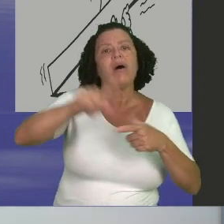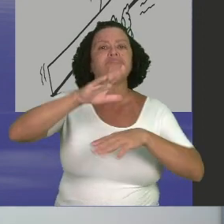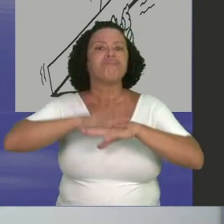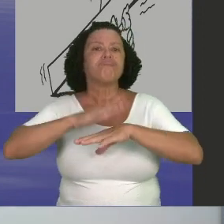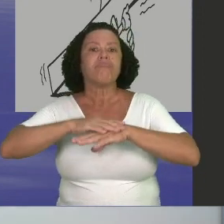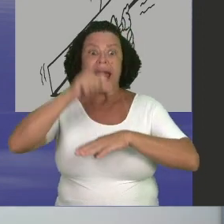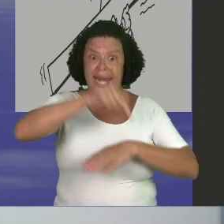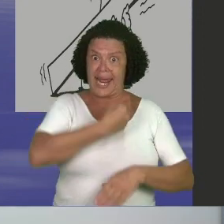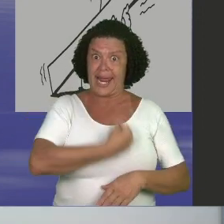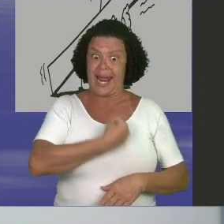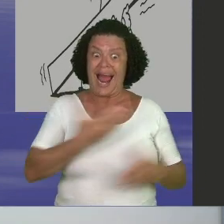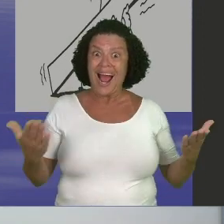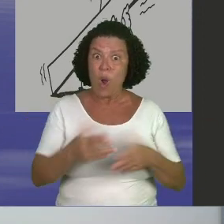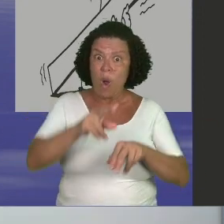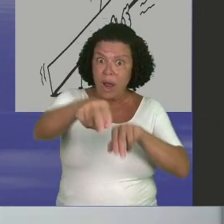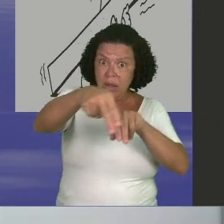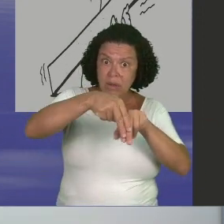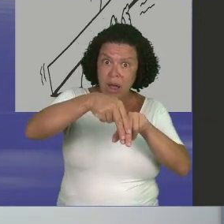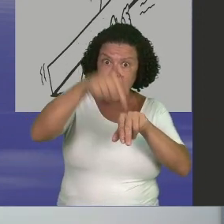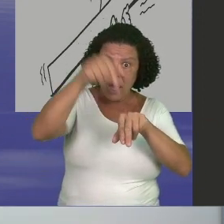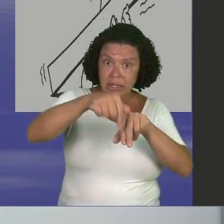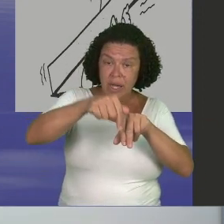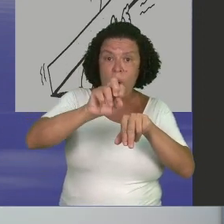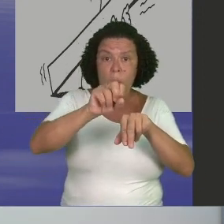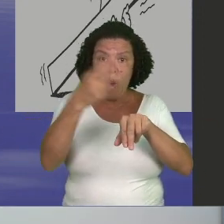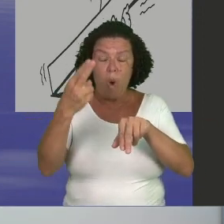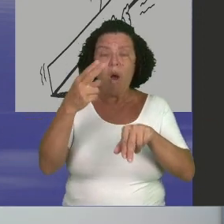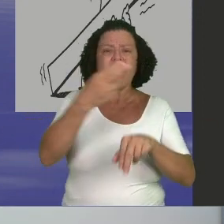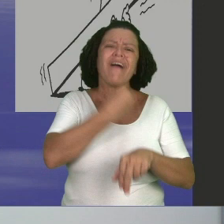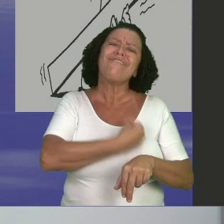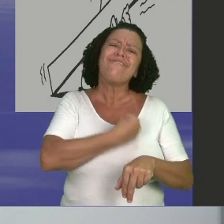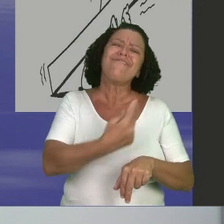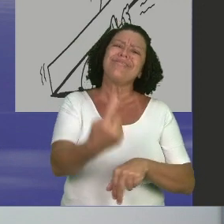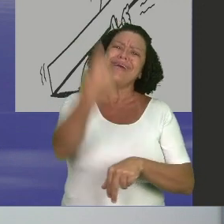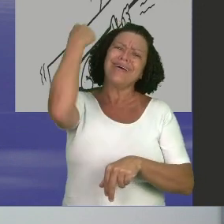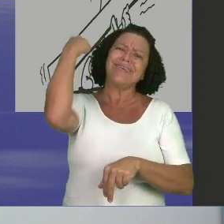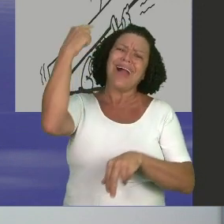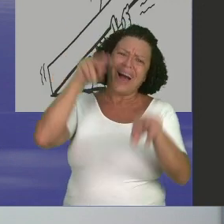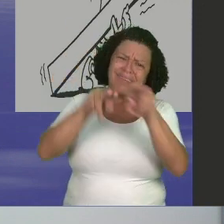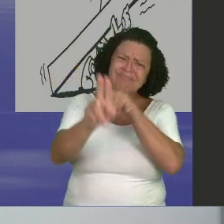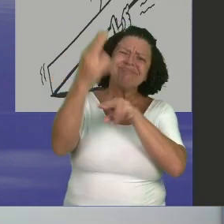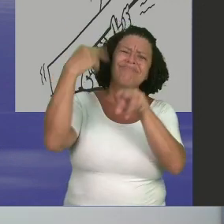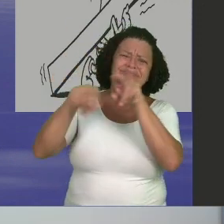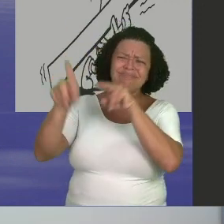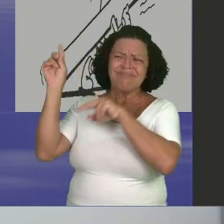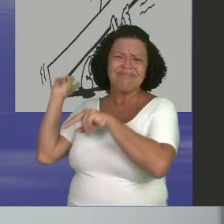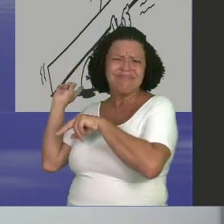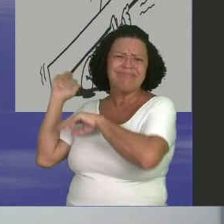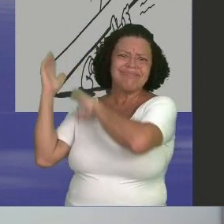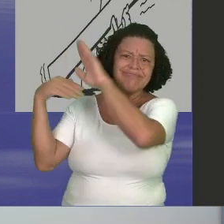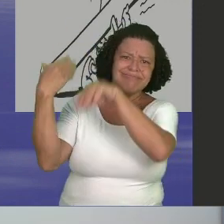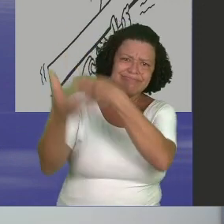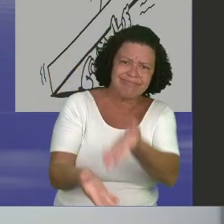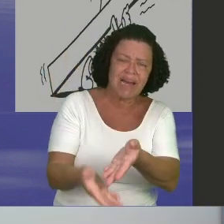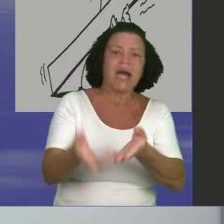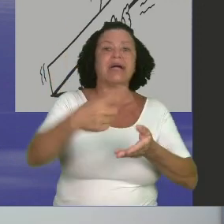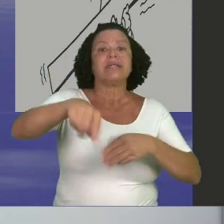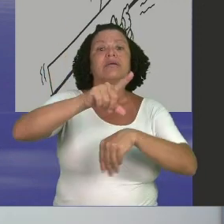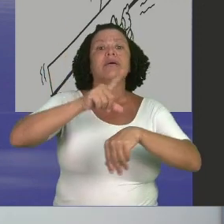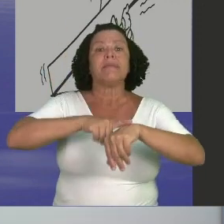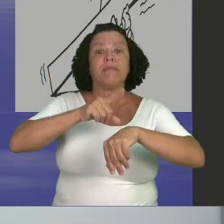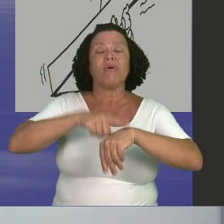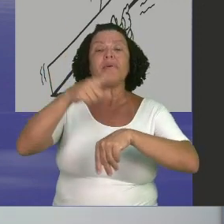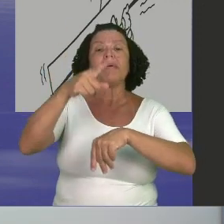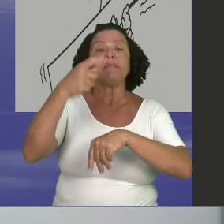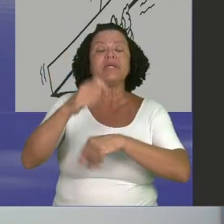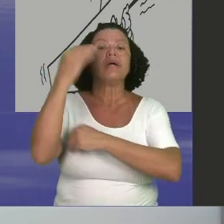nessa vida ou em vidas passadas. A todo momento temos que